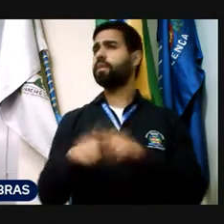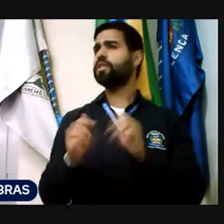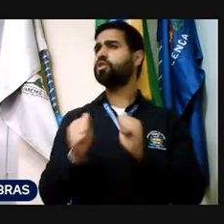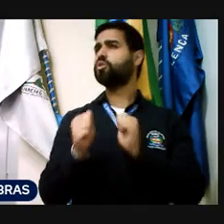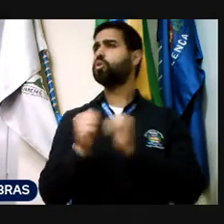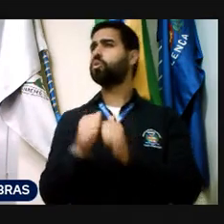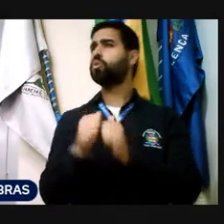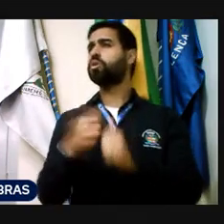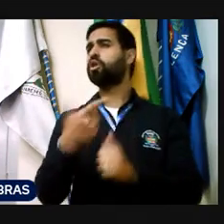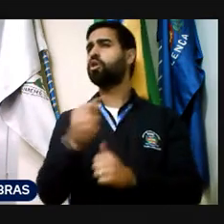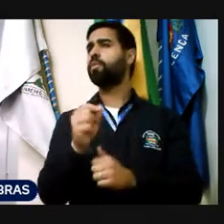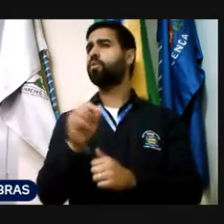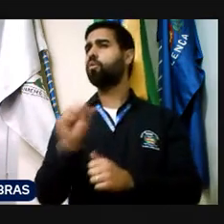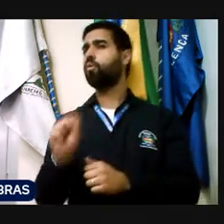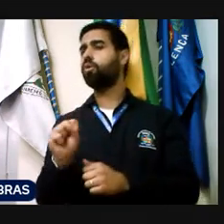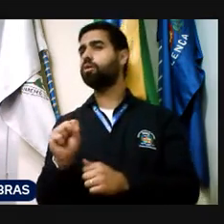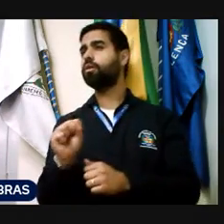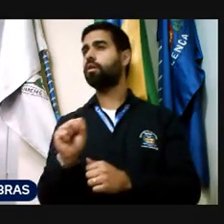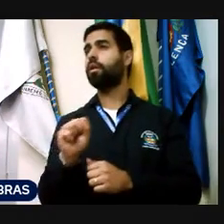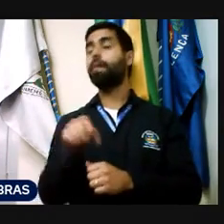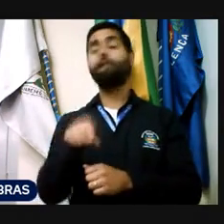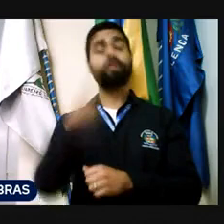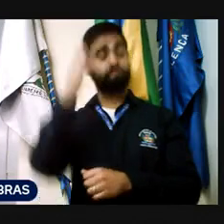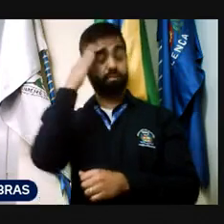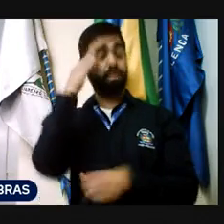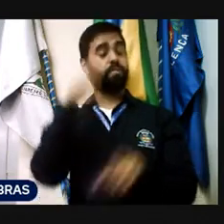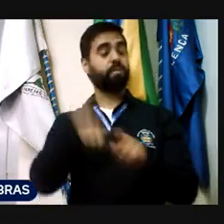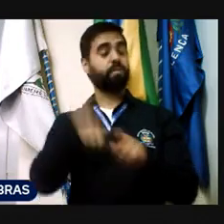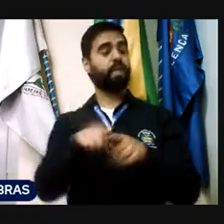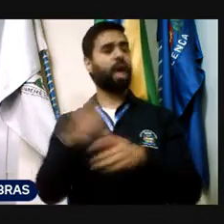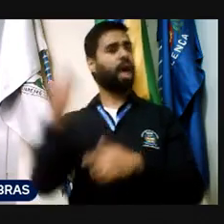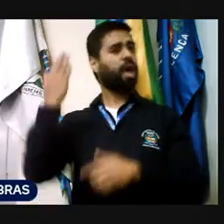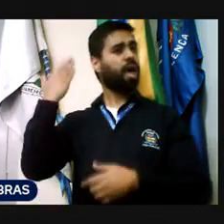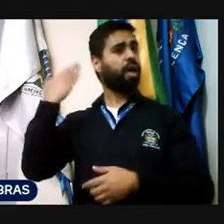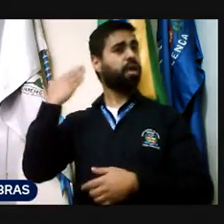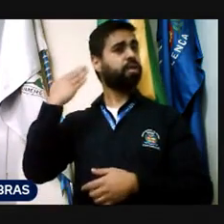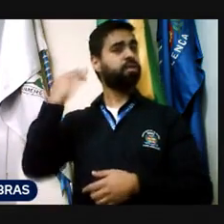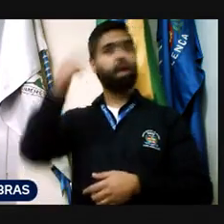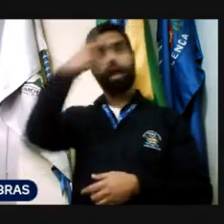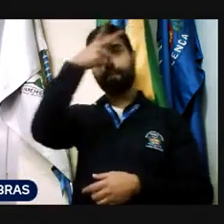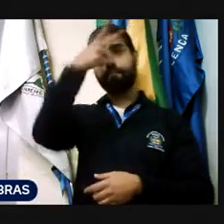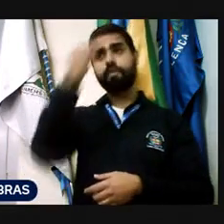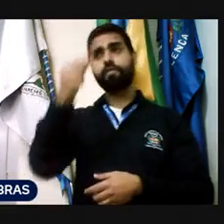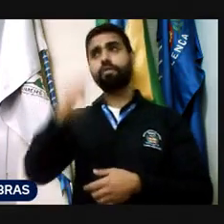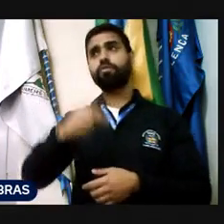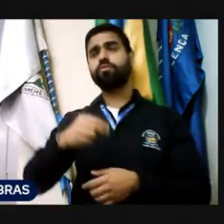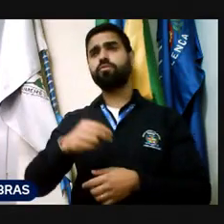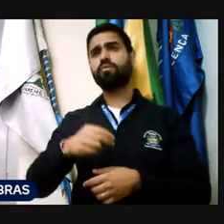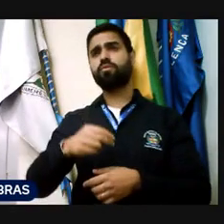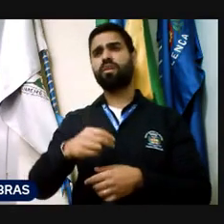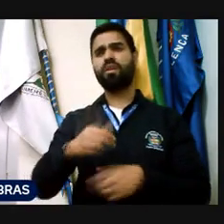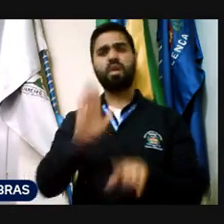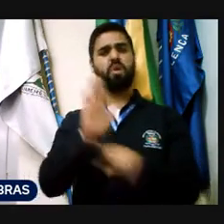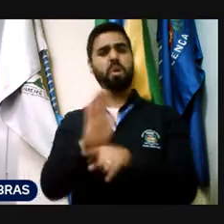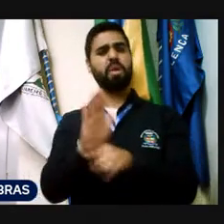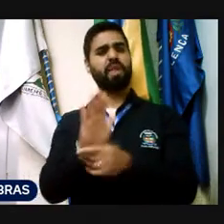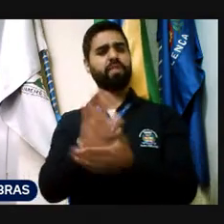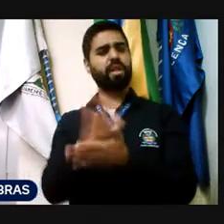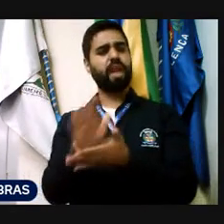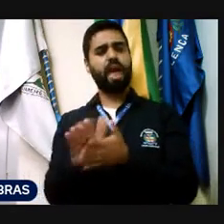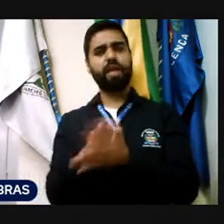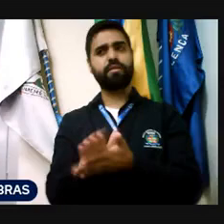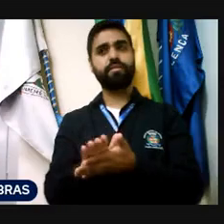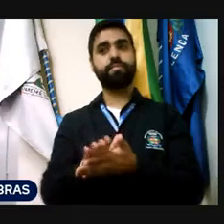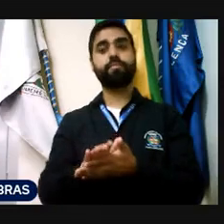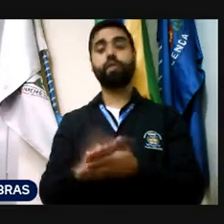2008, você foi 4 anos passado, mas você sabe como é que é. Antigamente, a prefeitura não facilitava em nada o esporte da nossa